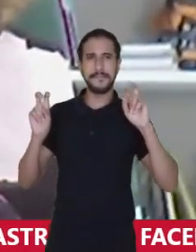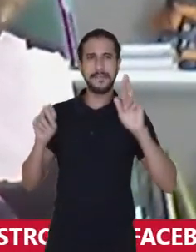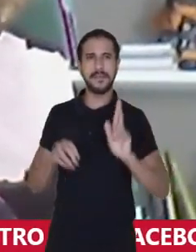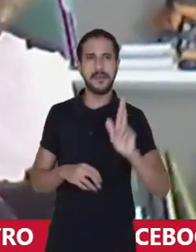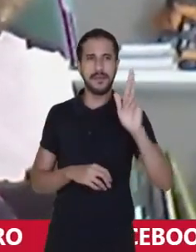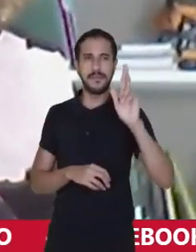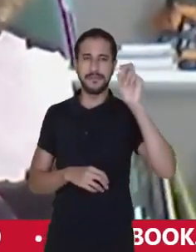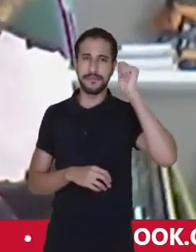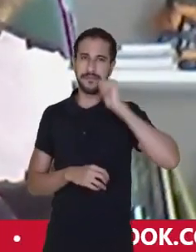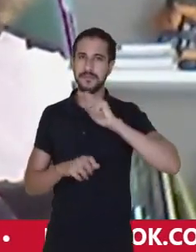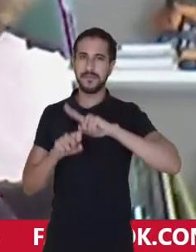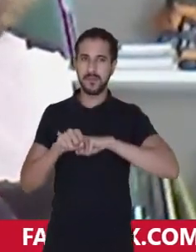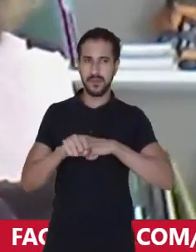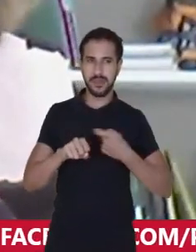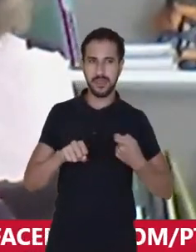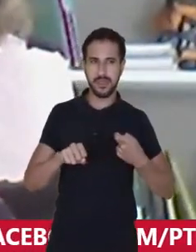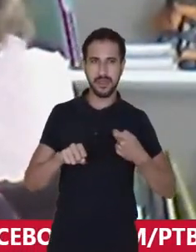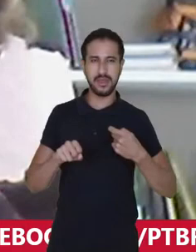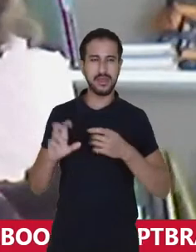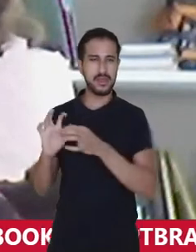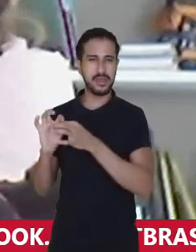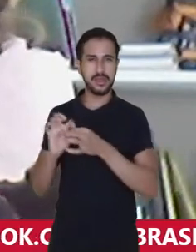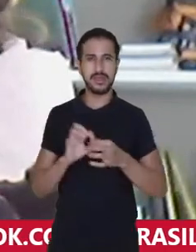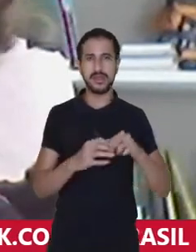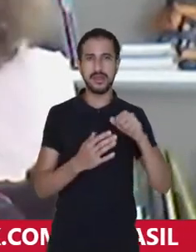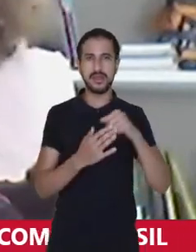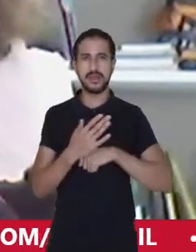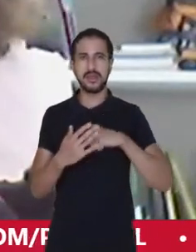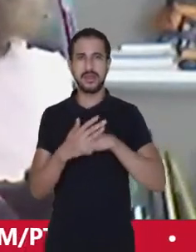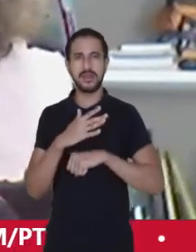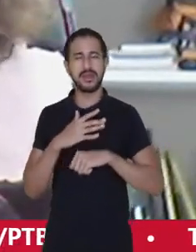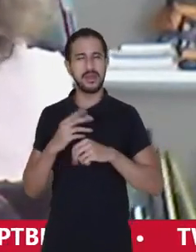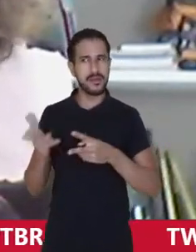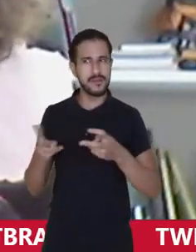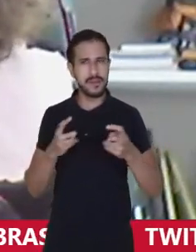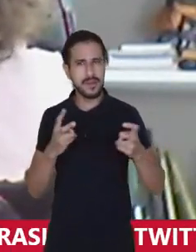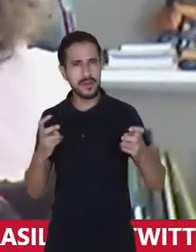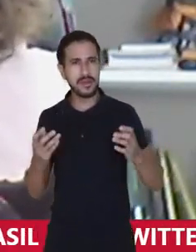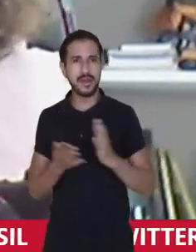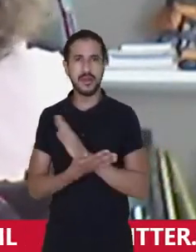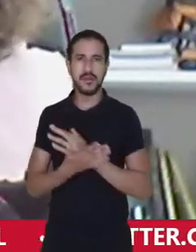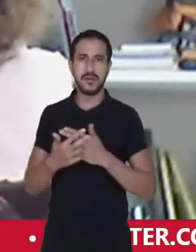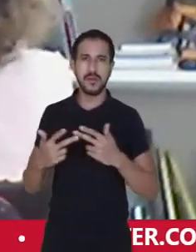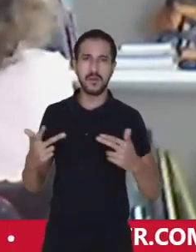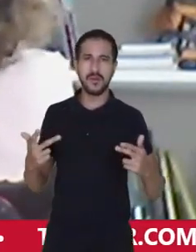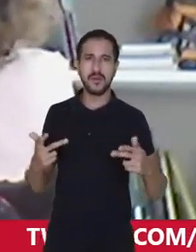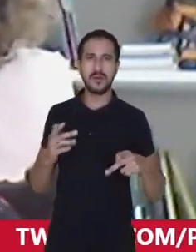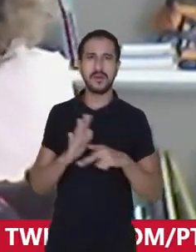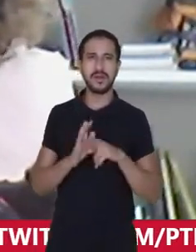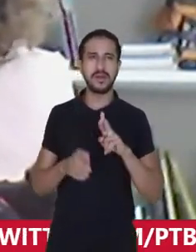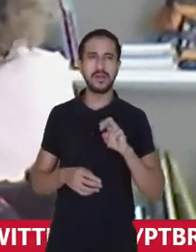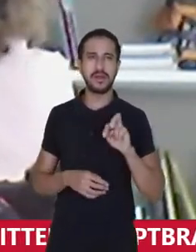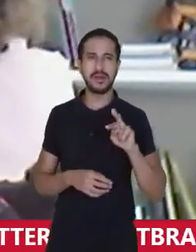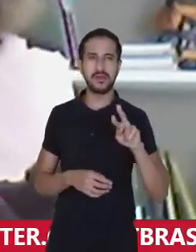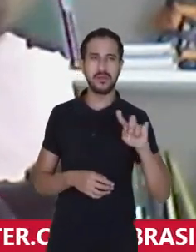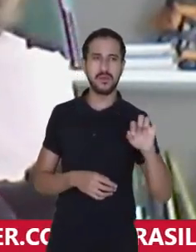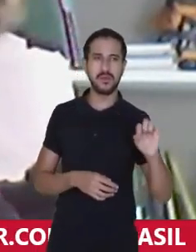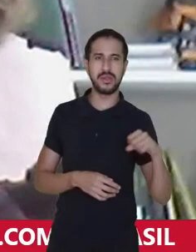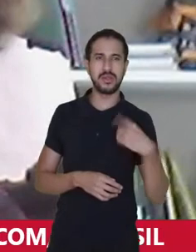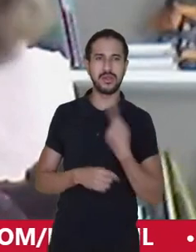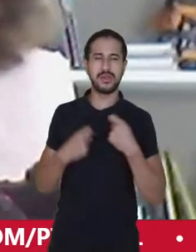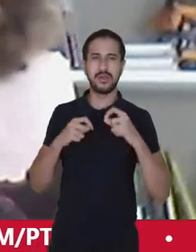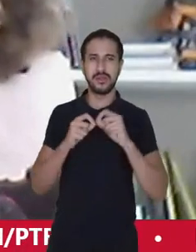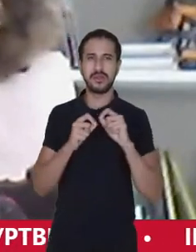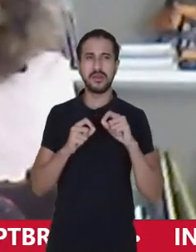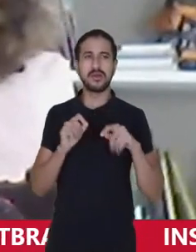mulher quilombola frente às lutas e tenho me deparado com algumas questões de releituras que nós precisamos fazer, inclusive